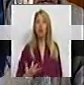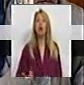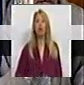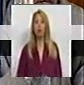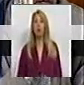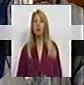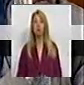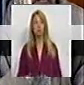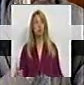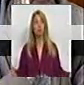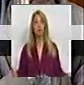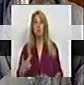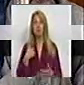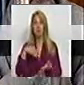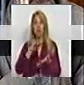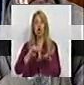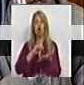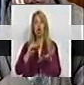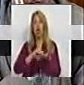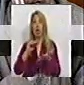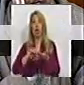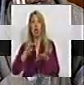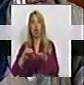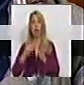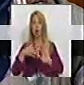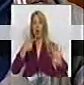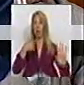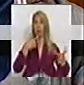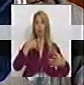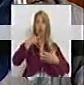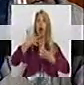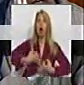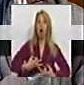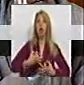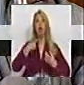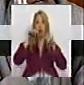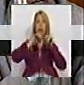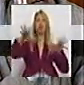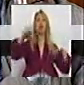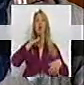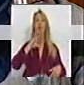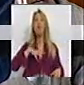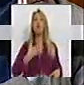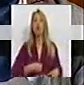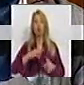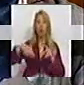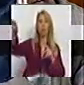o seu governo acreditava, escreveu, doutrinou e lecionou por esse mundo fora a doutrina da